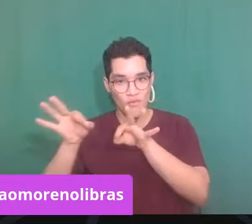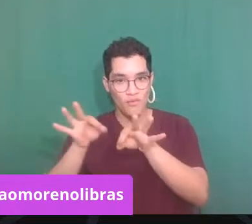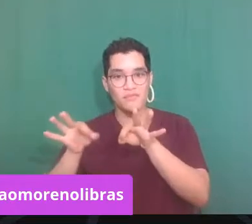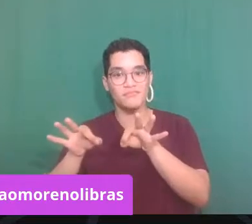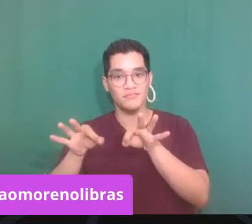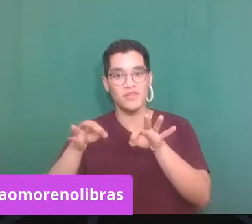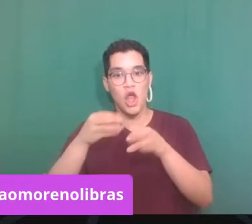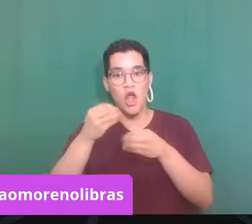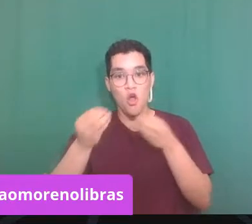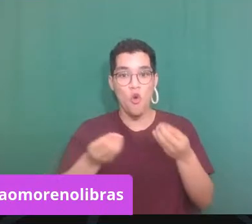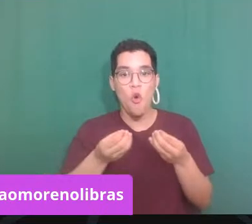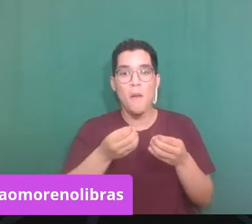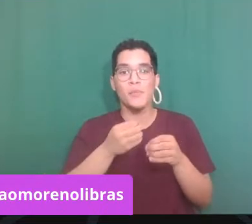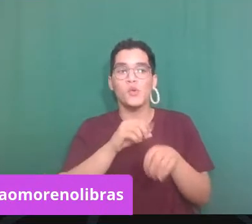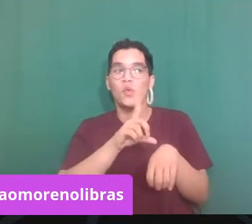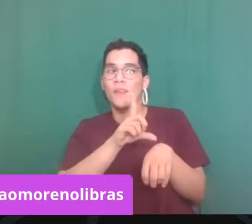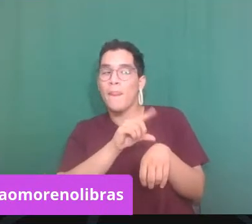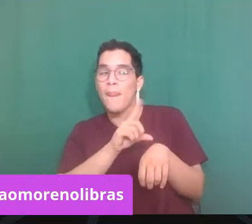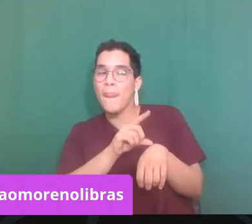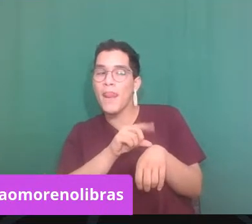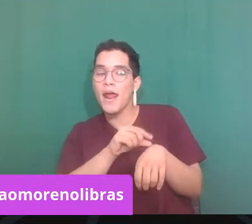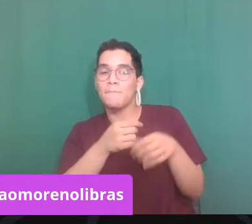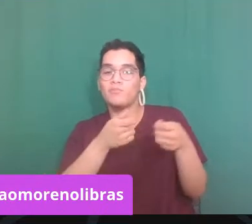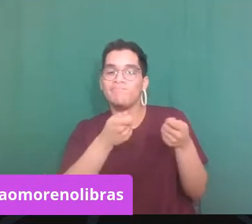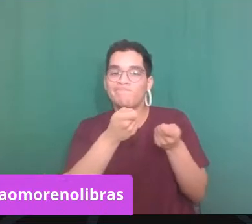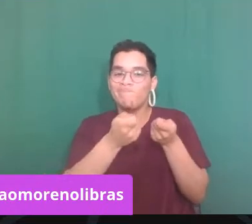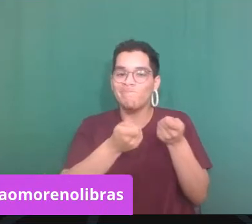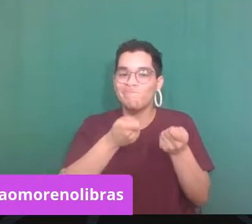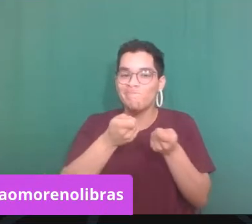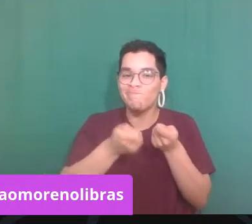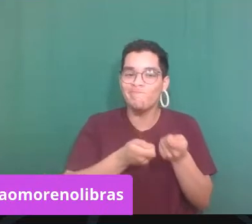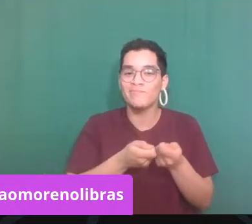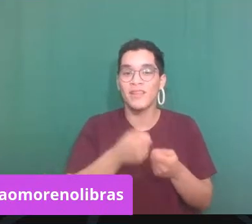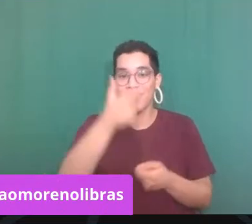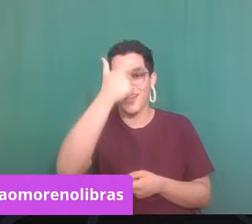gestão do tempo, né, e eu fiquei, assim, muito